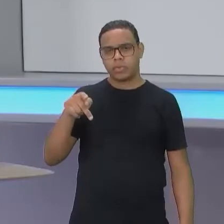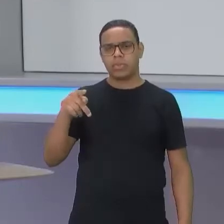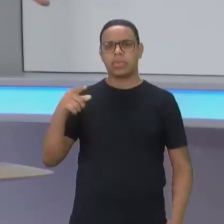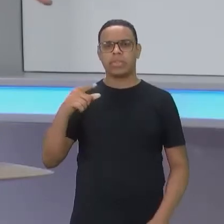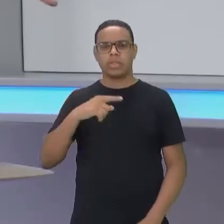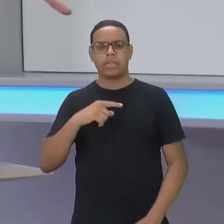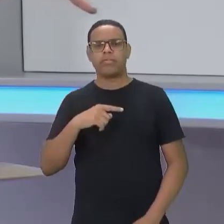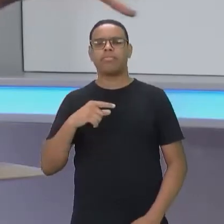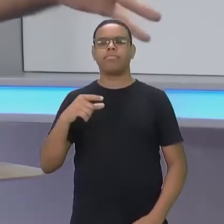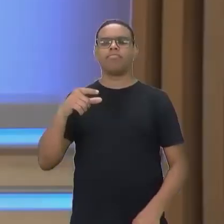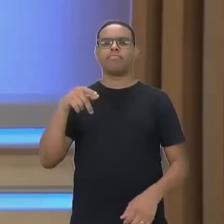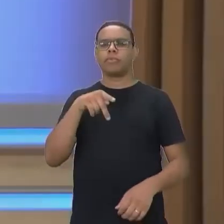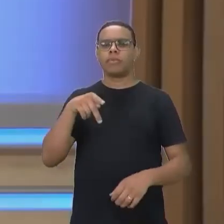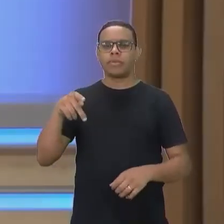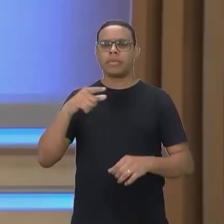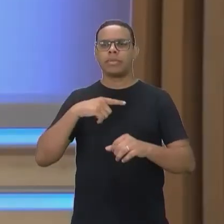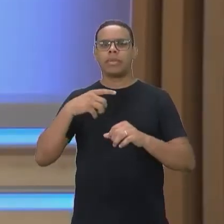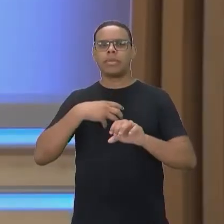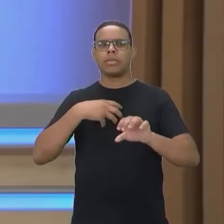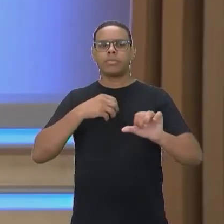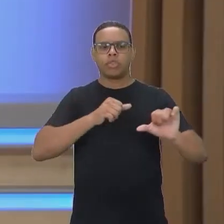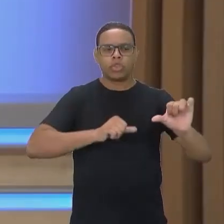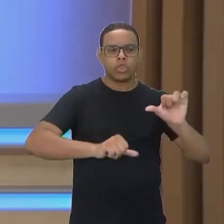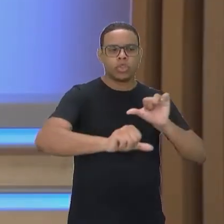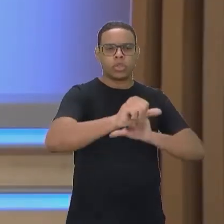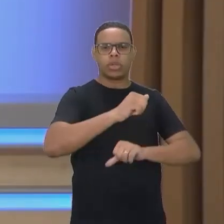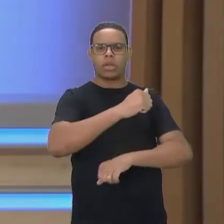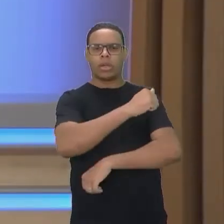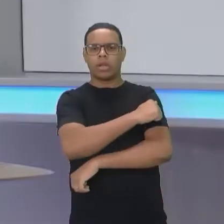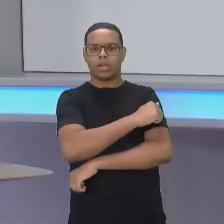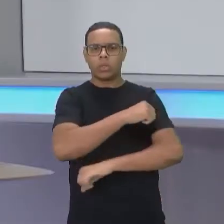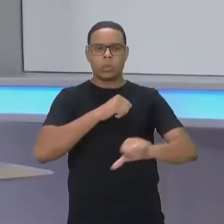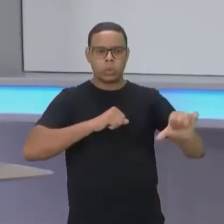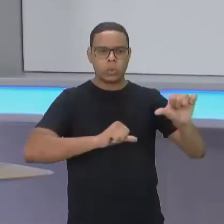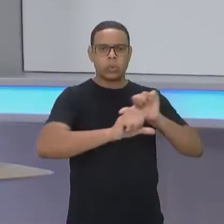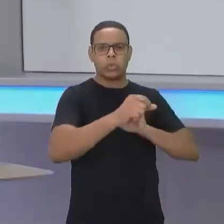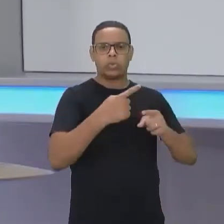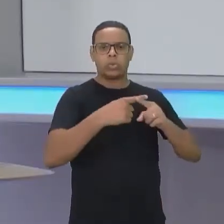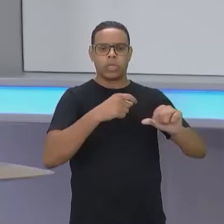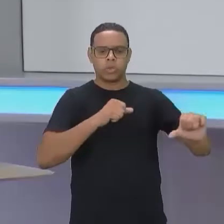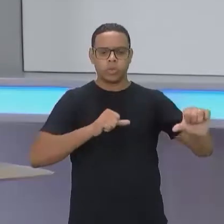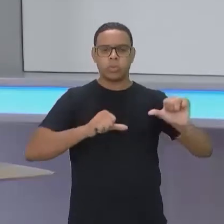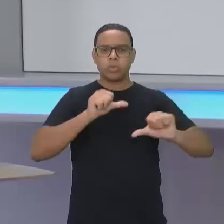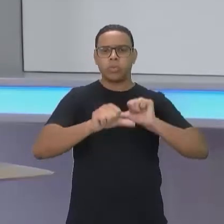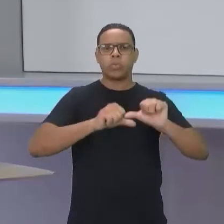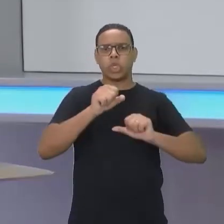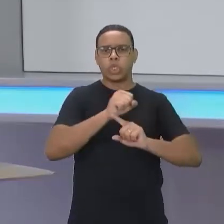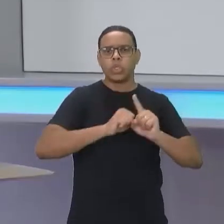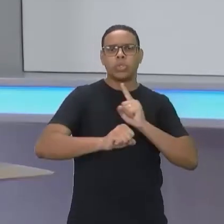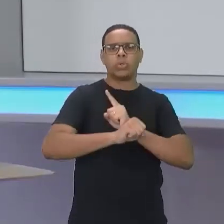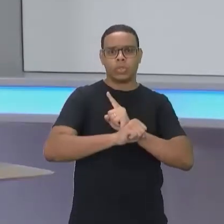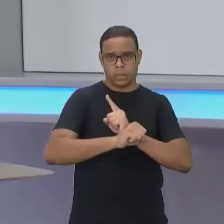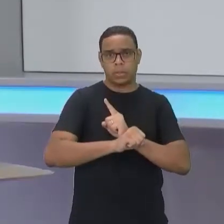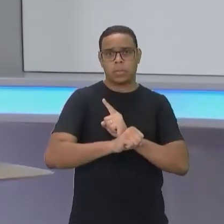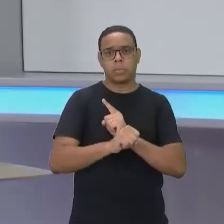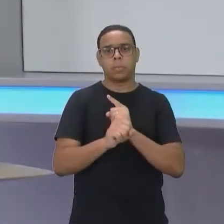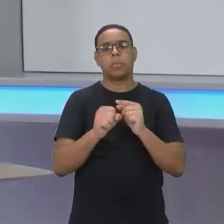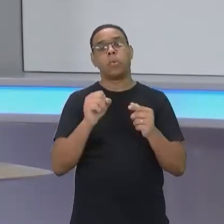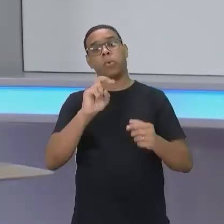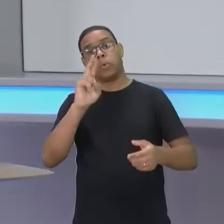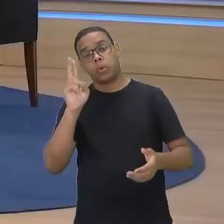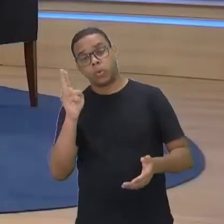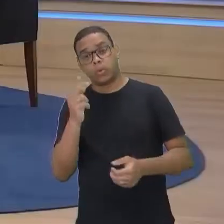seu lugar e ir para o lugar do estudante, porque isso tem a ver com a mudança social. Ou